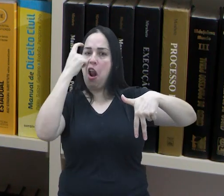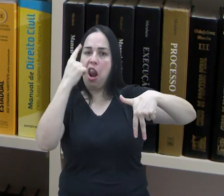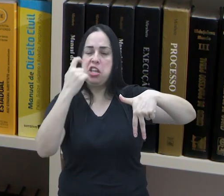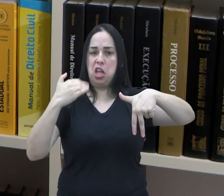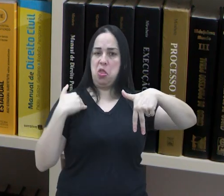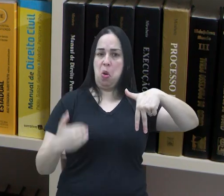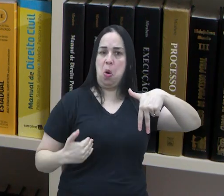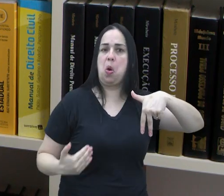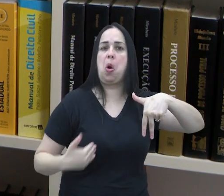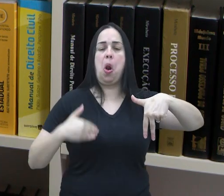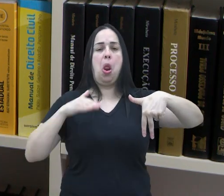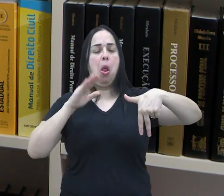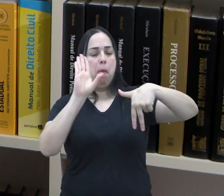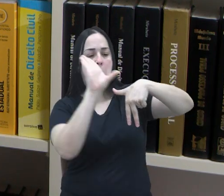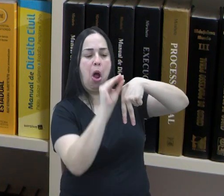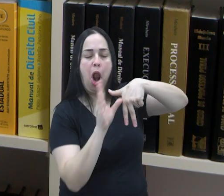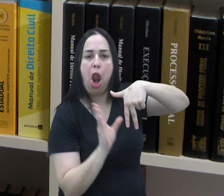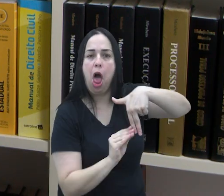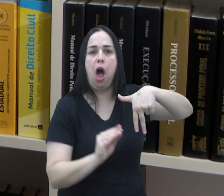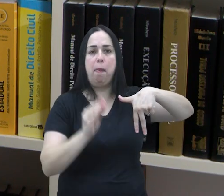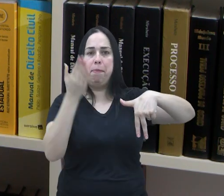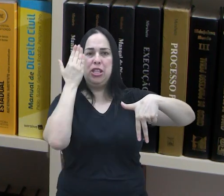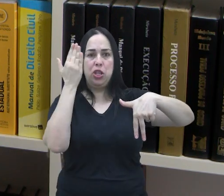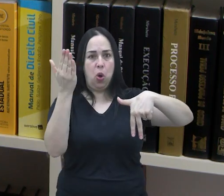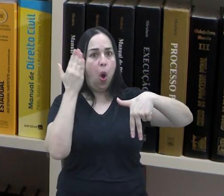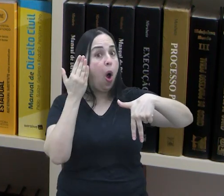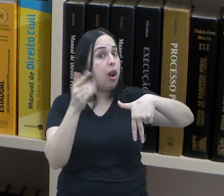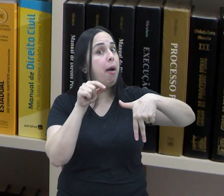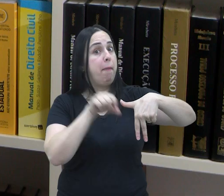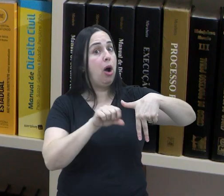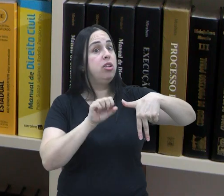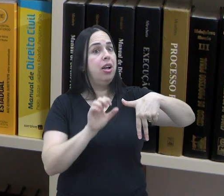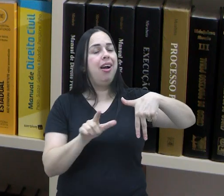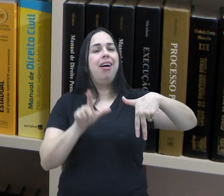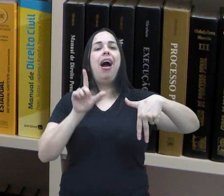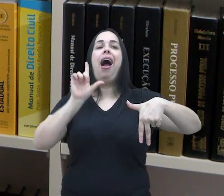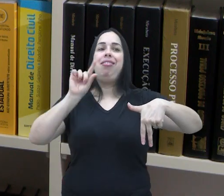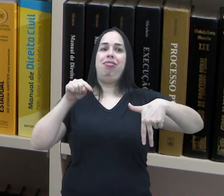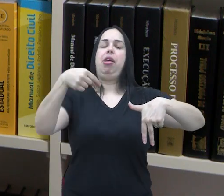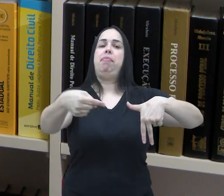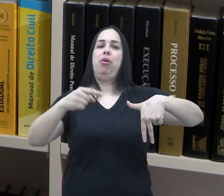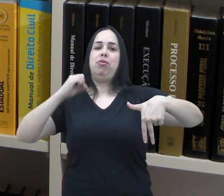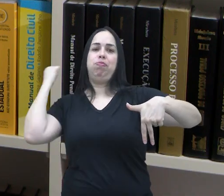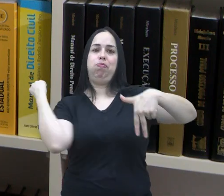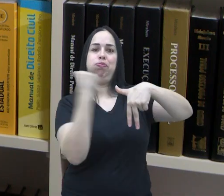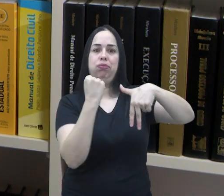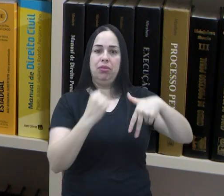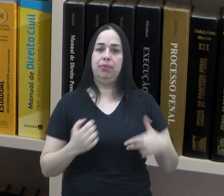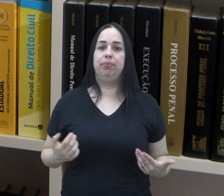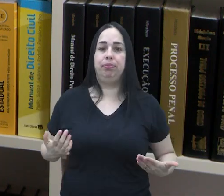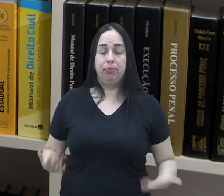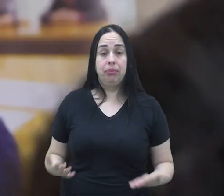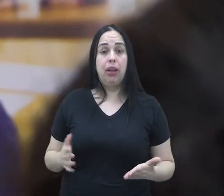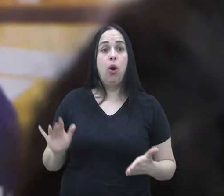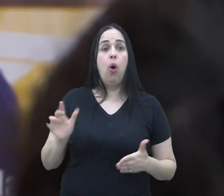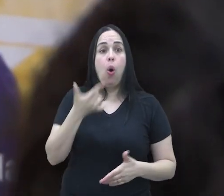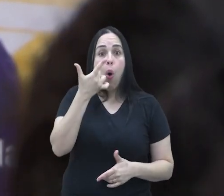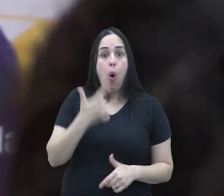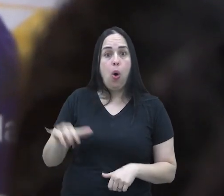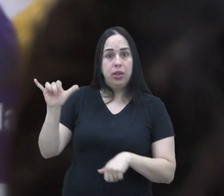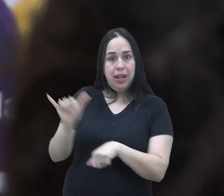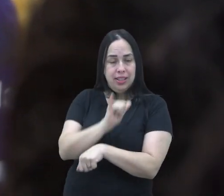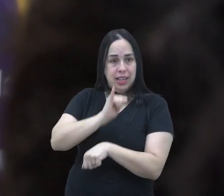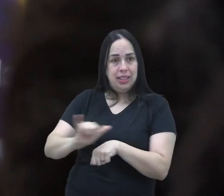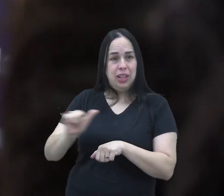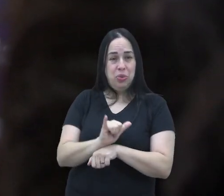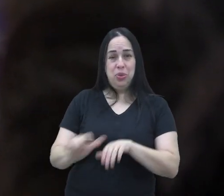por uma violência física, moral, né, psicológica ou algo nesse sentido para que chegue ao feminicídio. Outro caminho